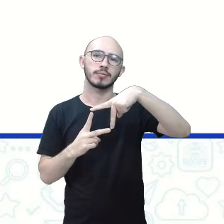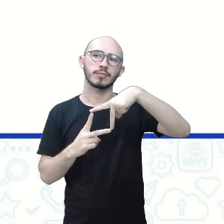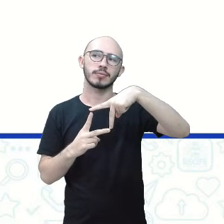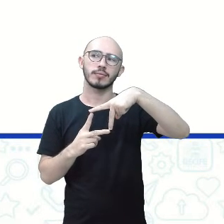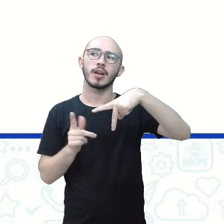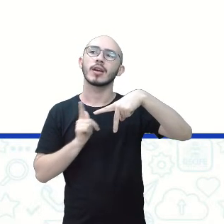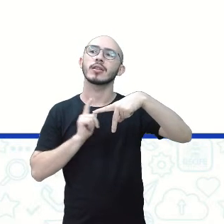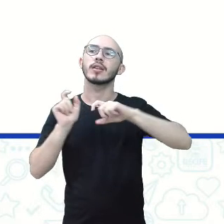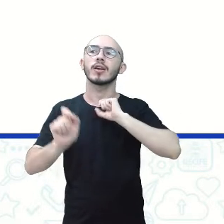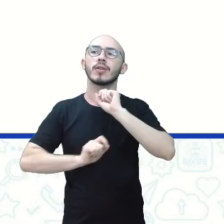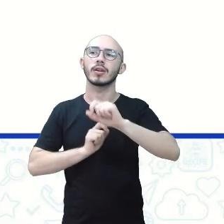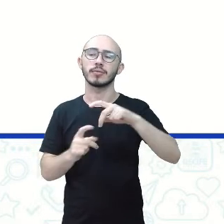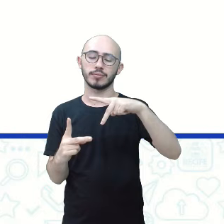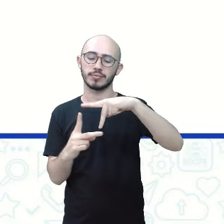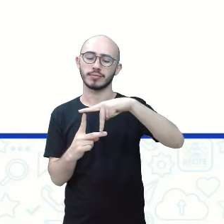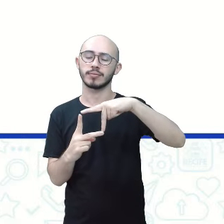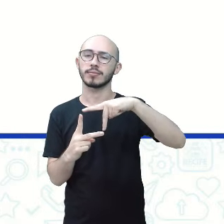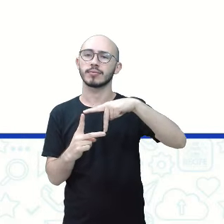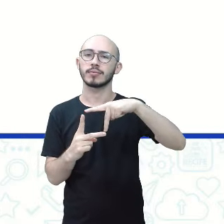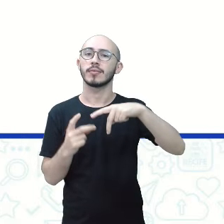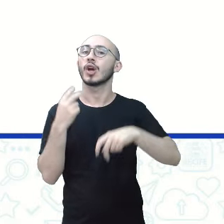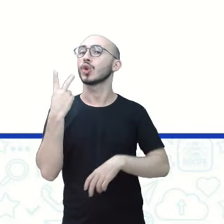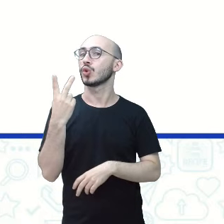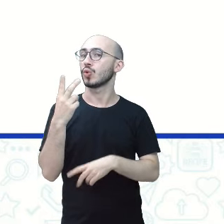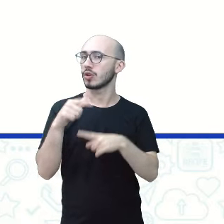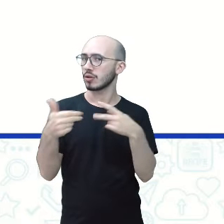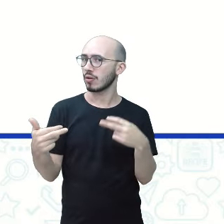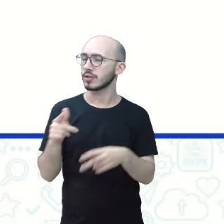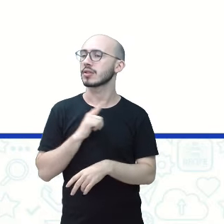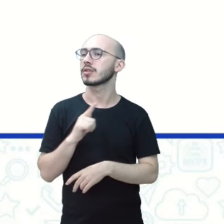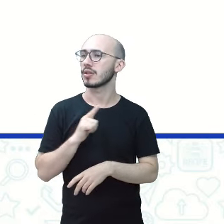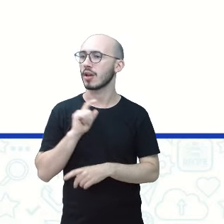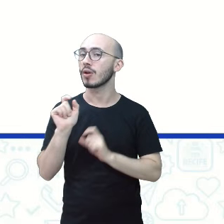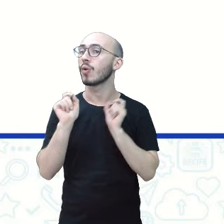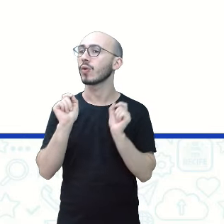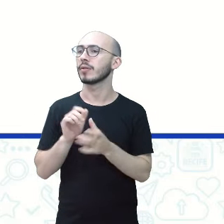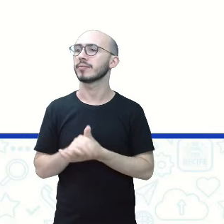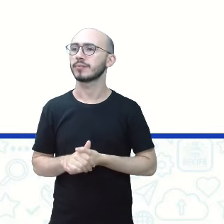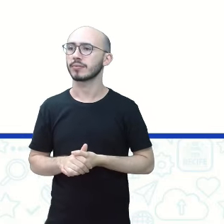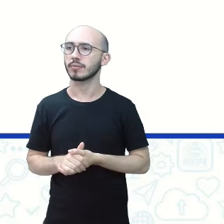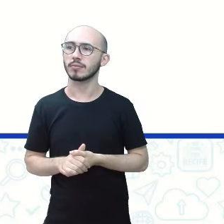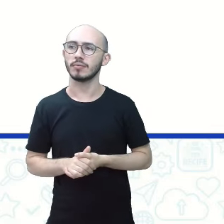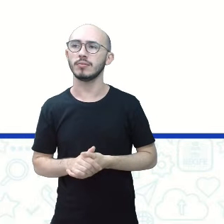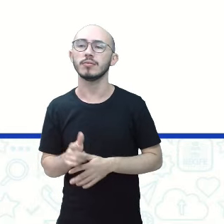A gente tem dois segmentos aqui. A gente tem dois segmentos aqui